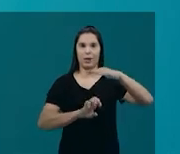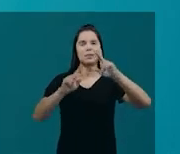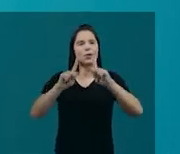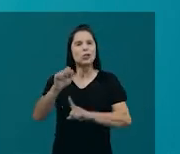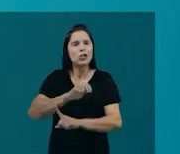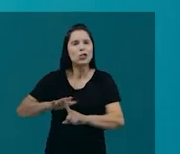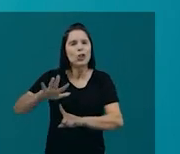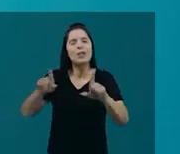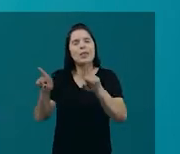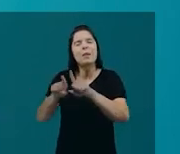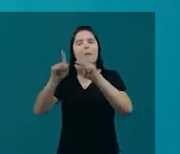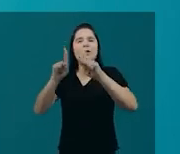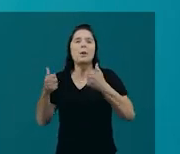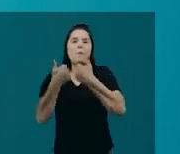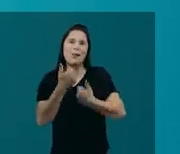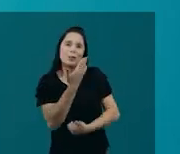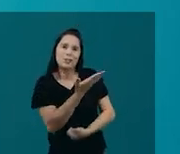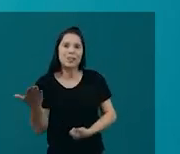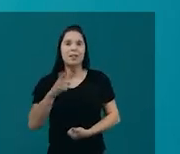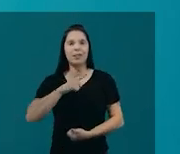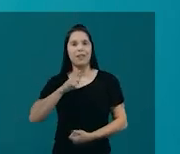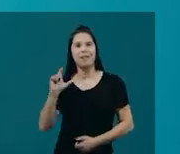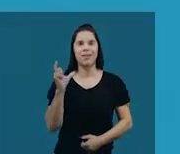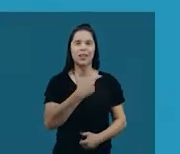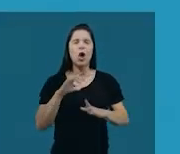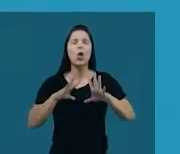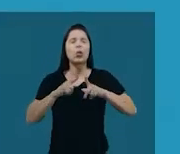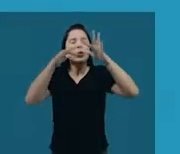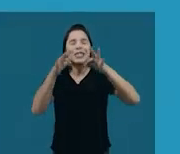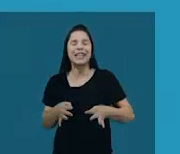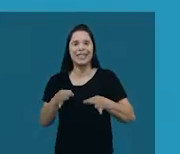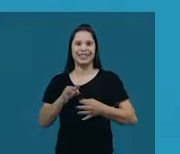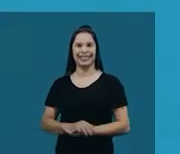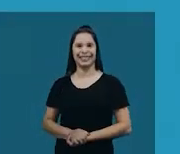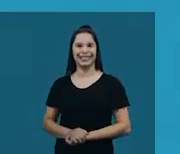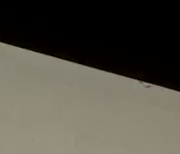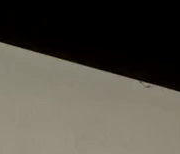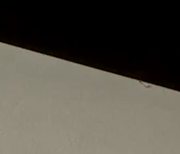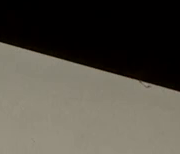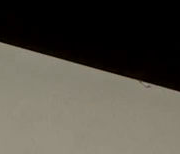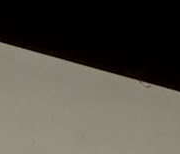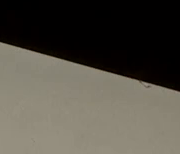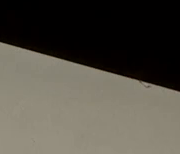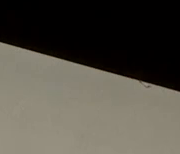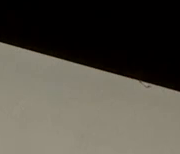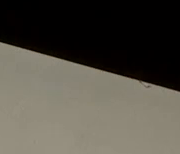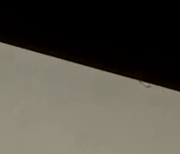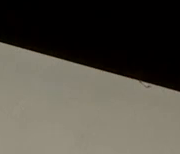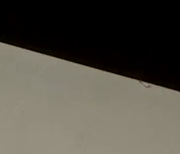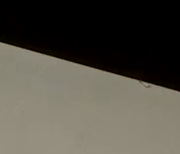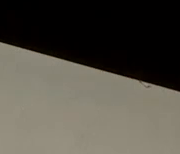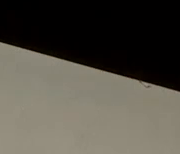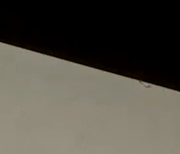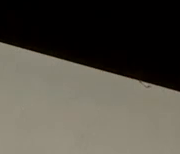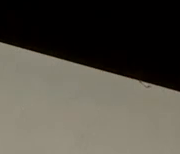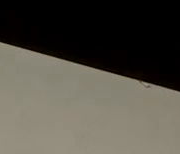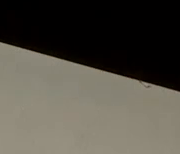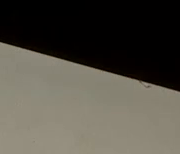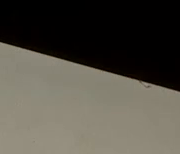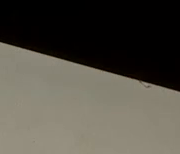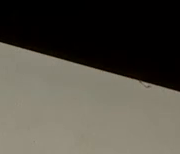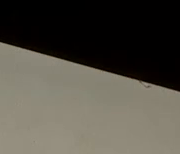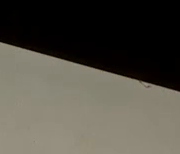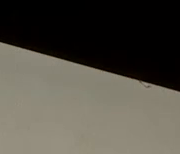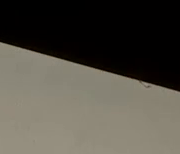as pessoas e para quem está perto. Com COP Certo, tudo certo. O COP Certo é pioneiro em